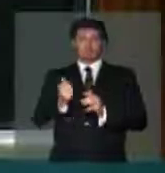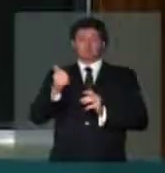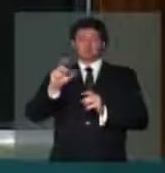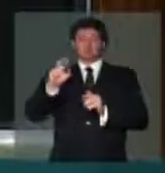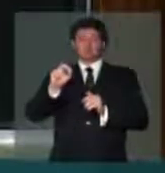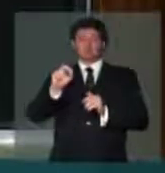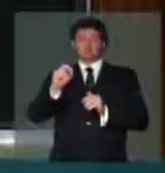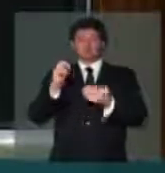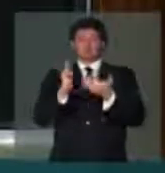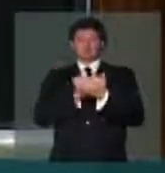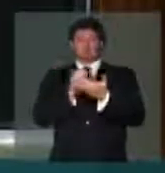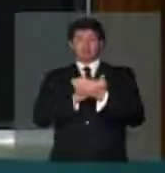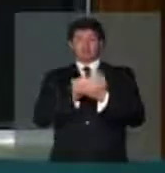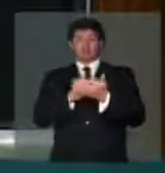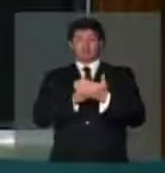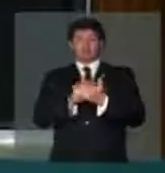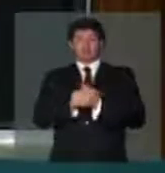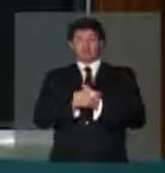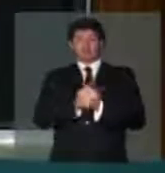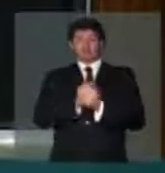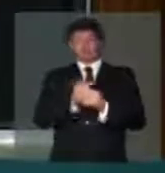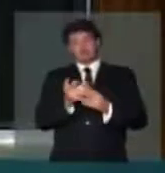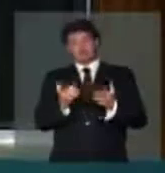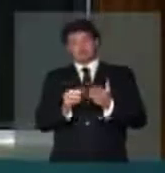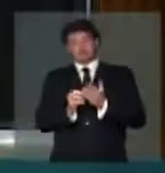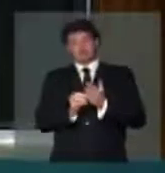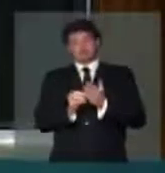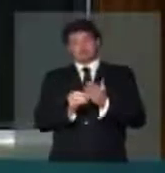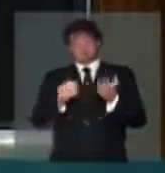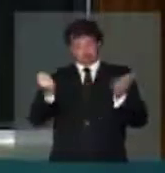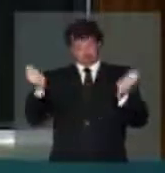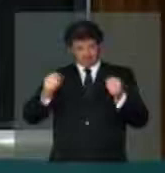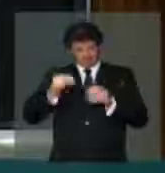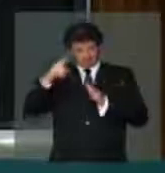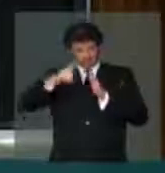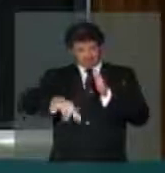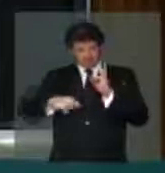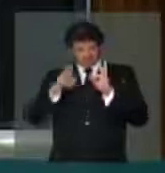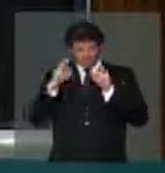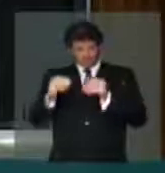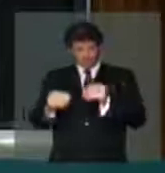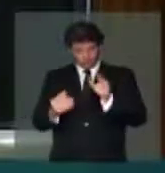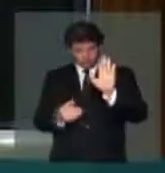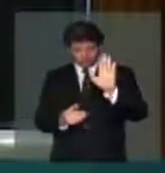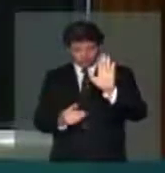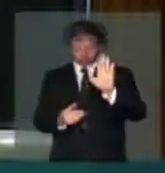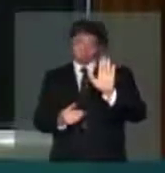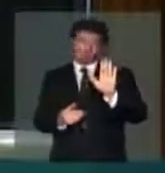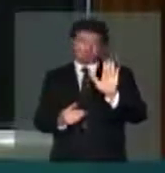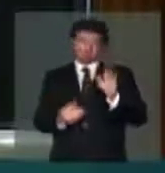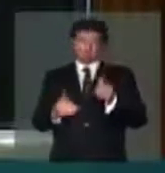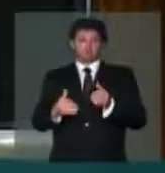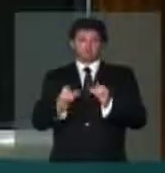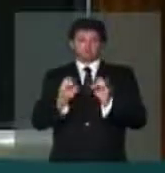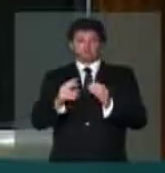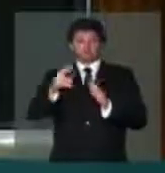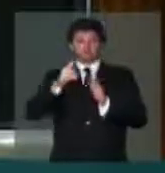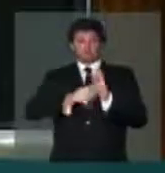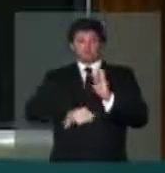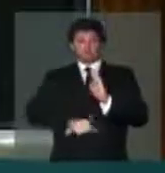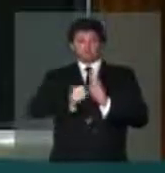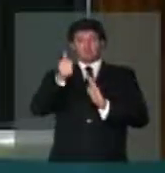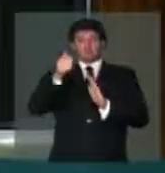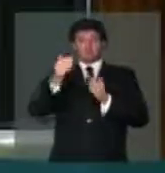150 páginas e obviamente que não vai dar para ler tudo isso aqui. Eu gostaria apenas de ler essa